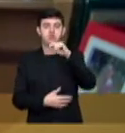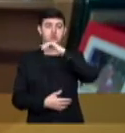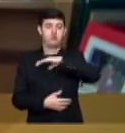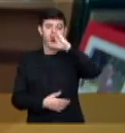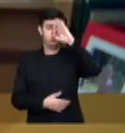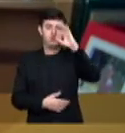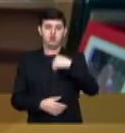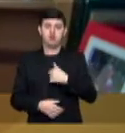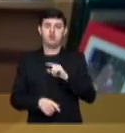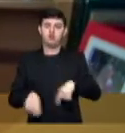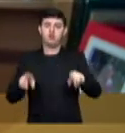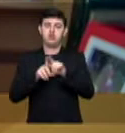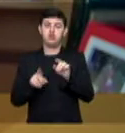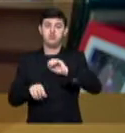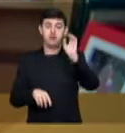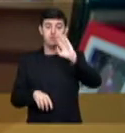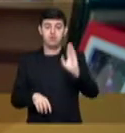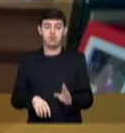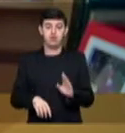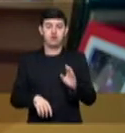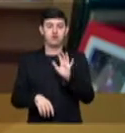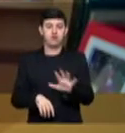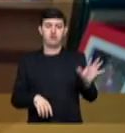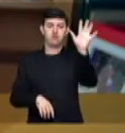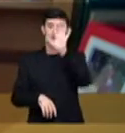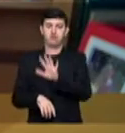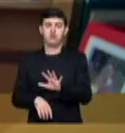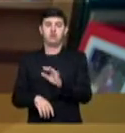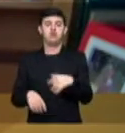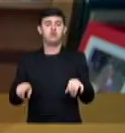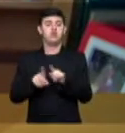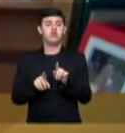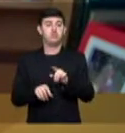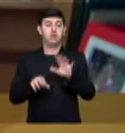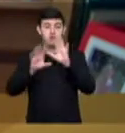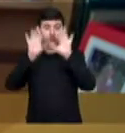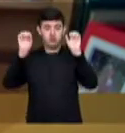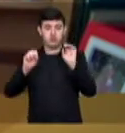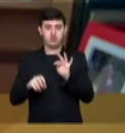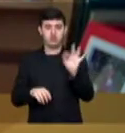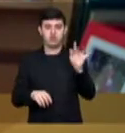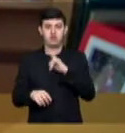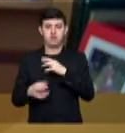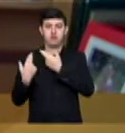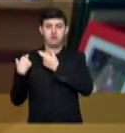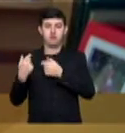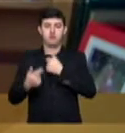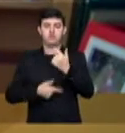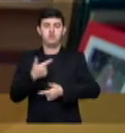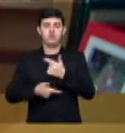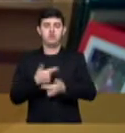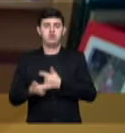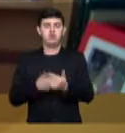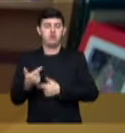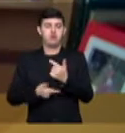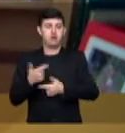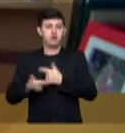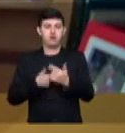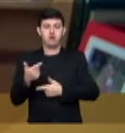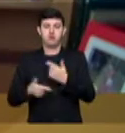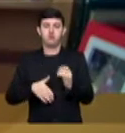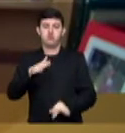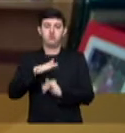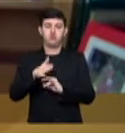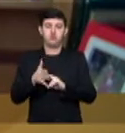o Estado como um todo, inclusive este Colégio Supremo Tribunal Federal, com esta missão institucional de tutela